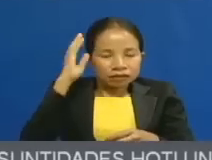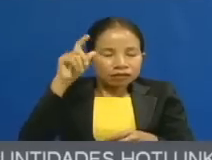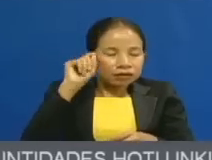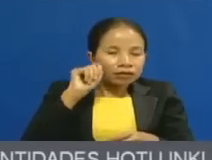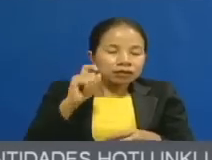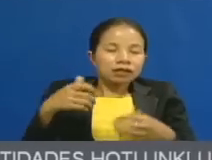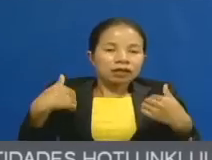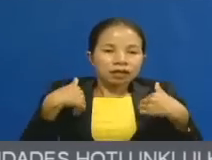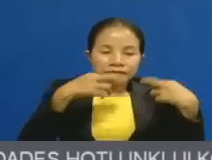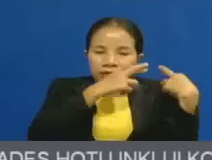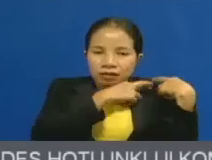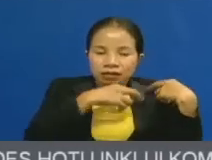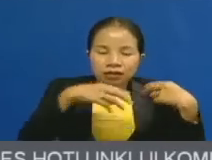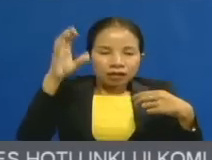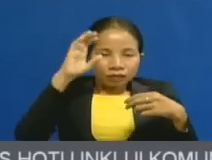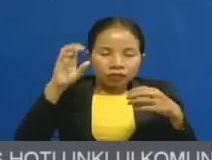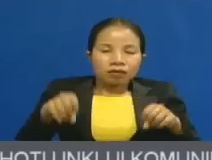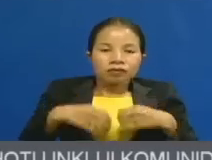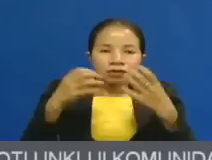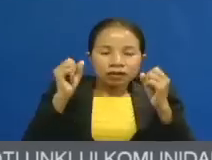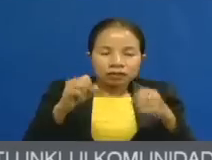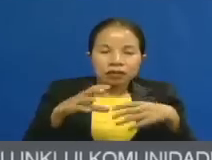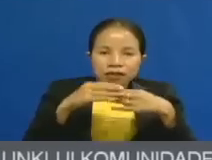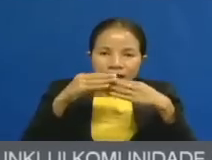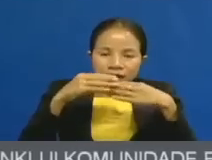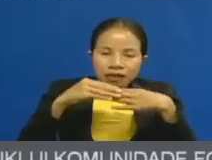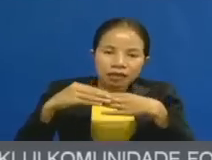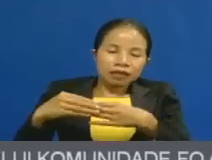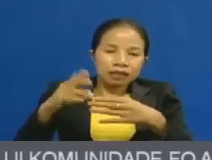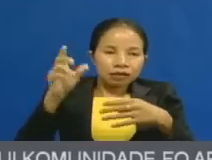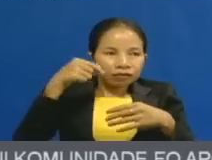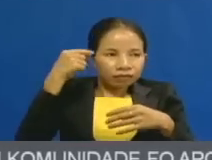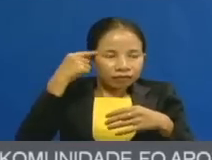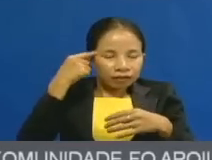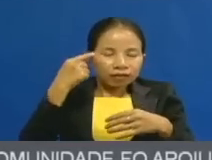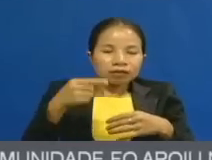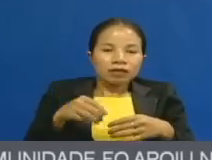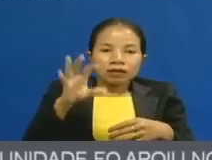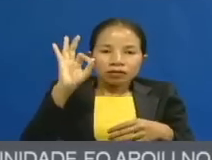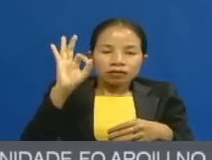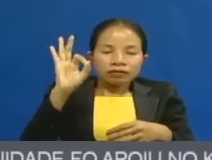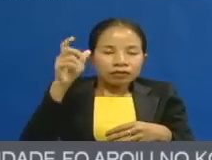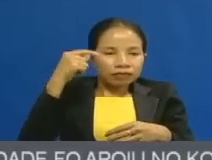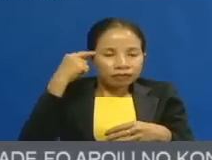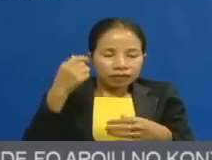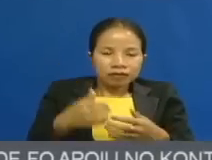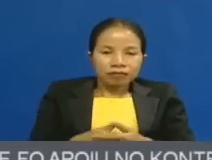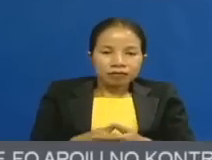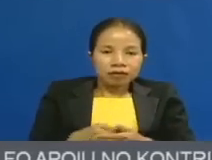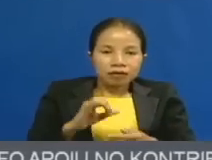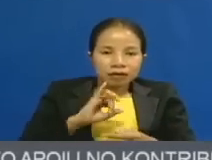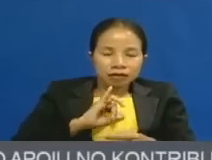competência toma que a tu busca modelo ou ensama que a tu forma o governo e não o governo constitucional. Há